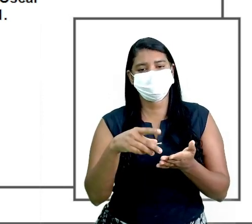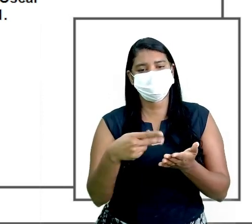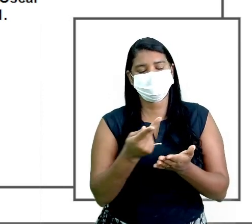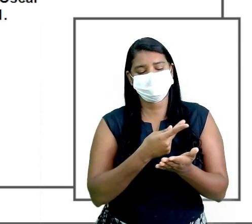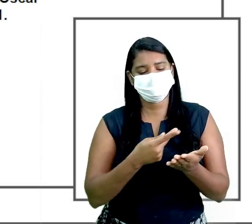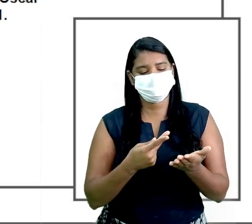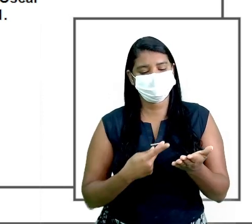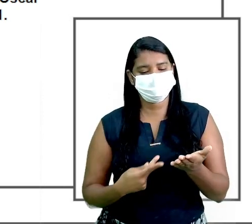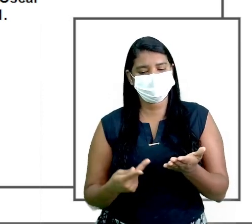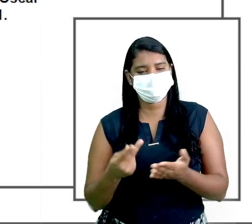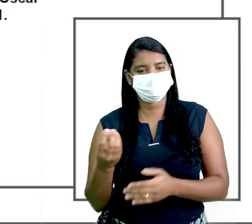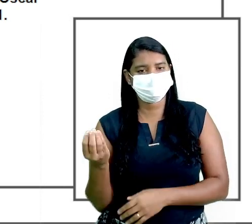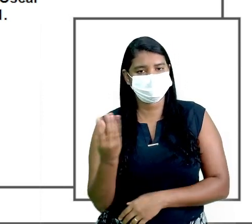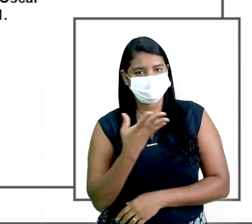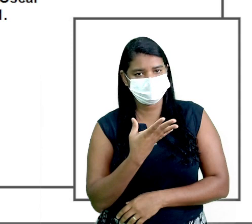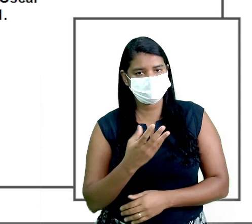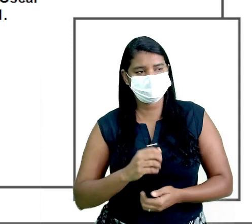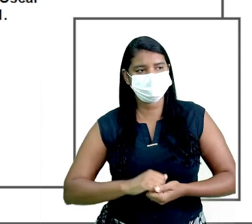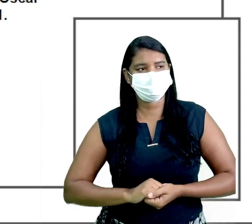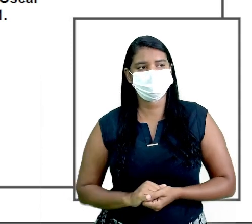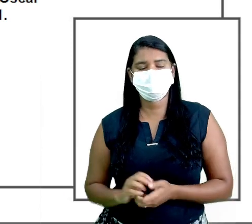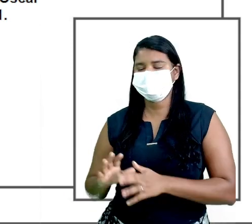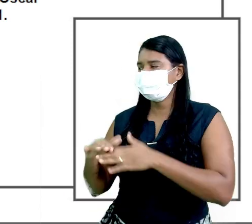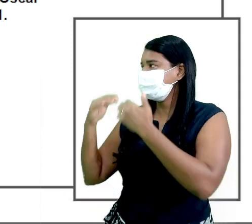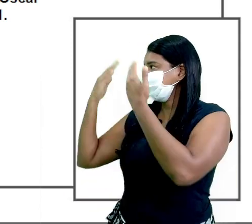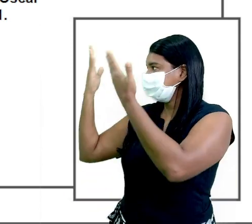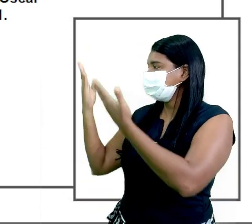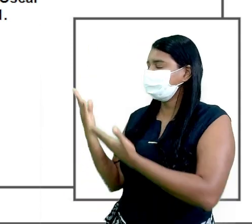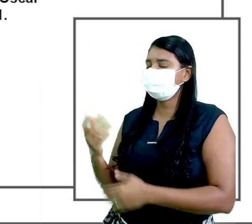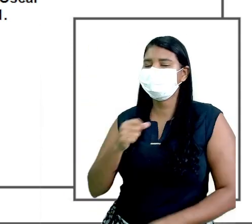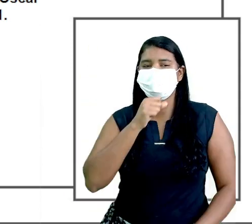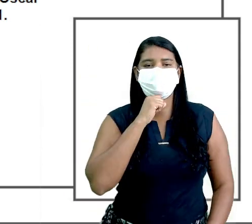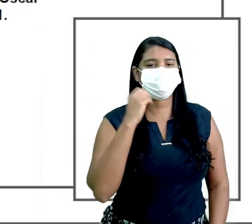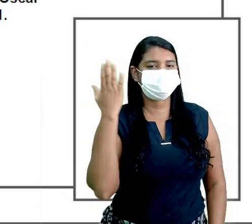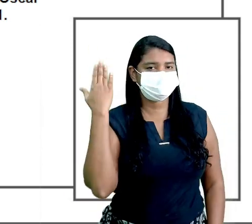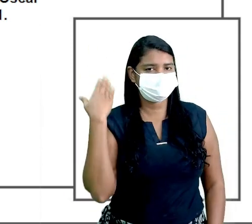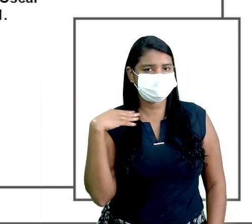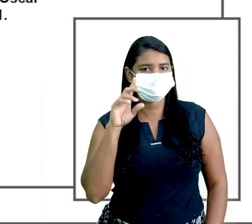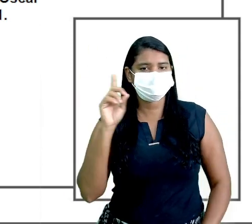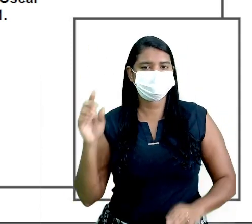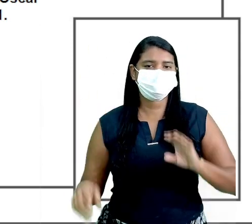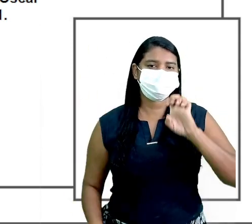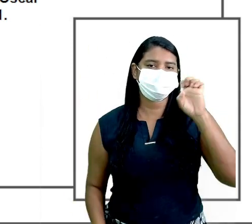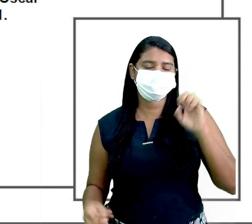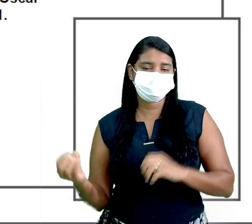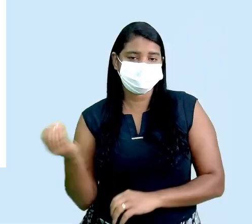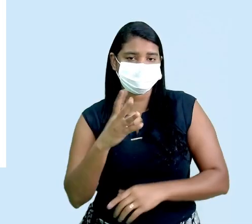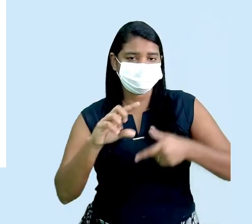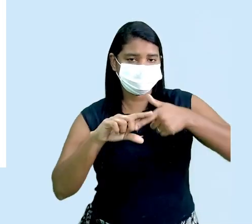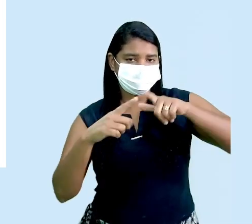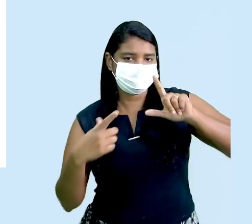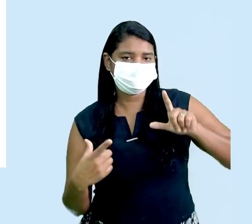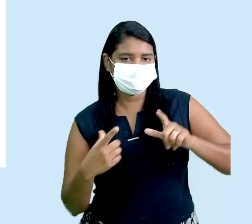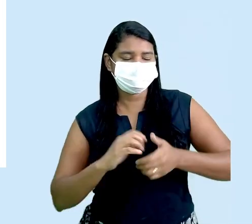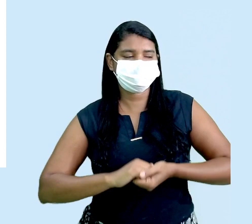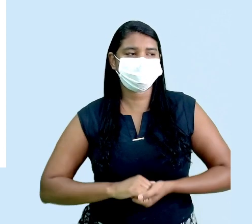gente pode ver ali no mobiliário. Né? Um mobiliário mais antigo aqui à direita e um mobiliário moderno ali, mais naquela região onde o